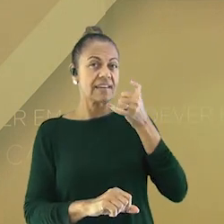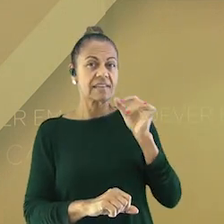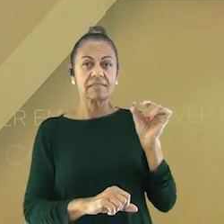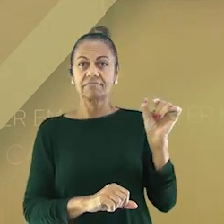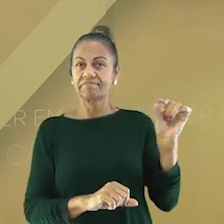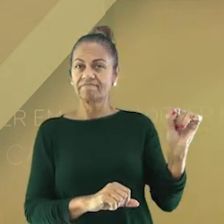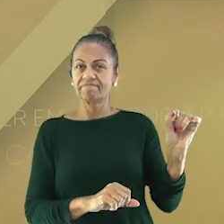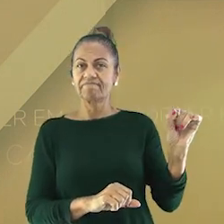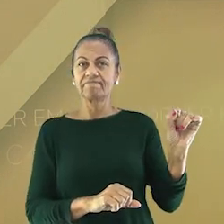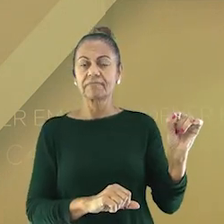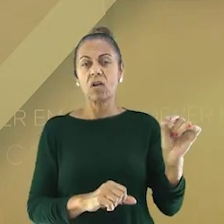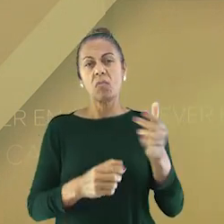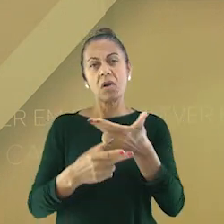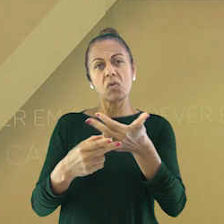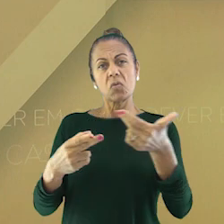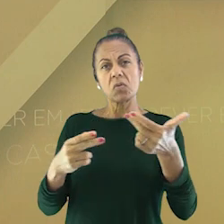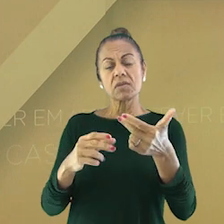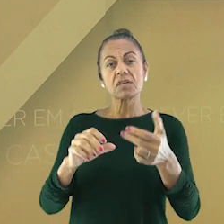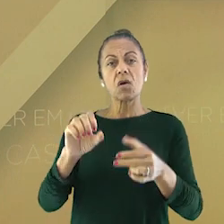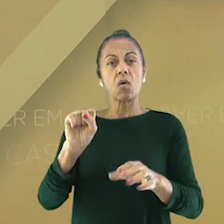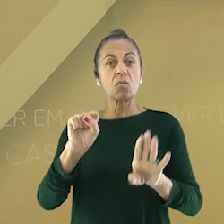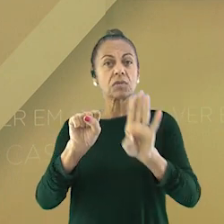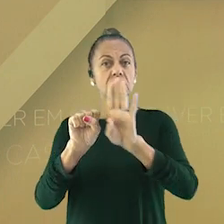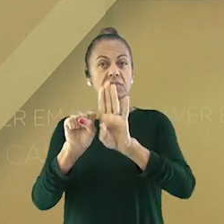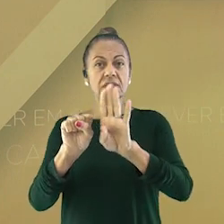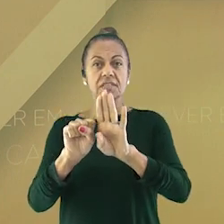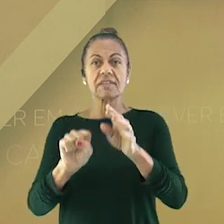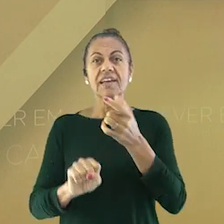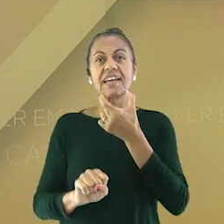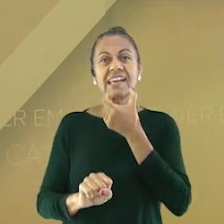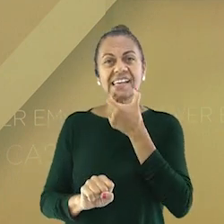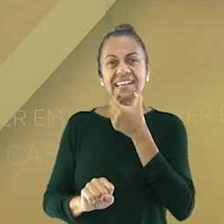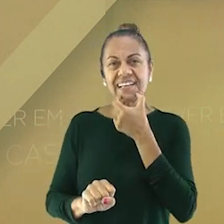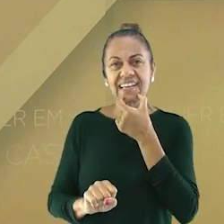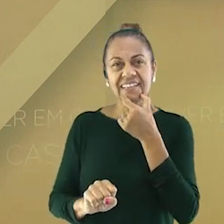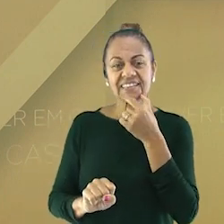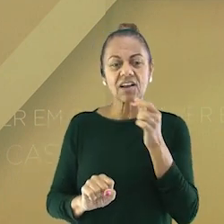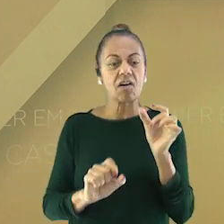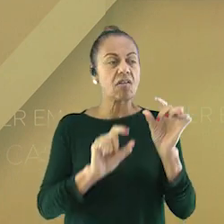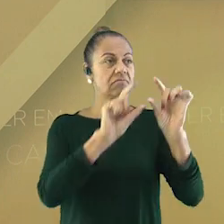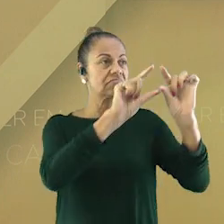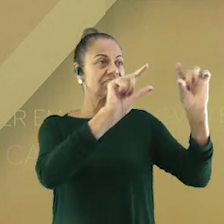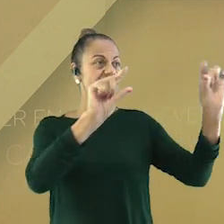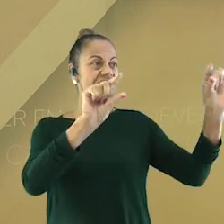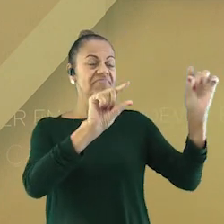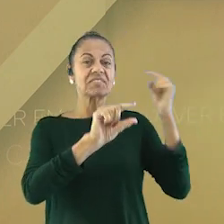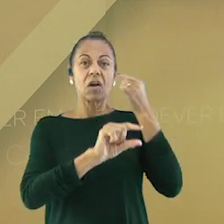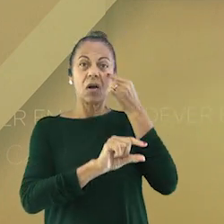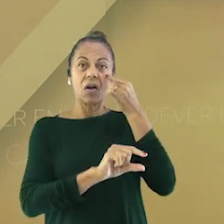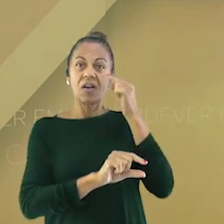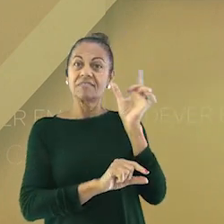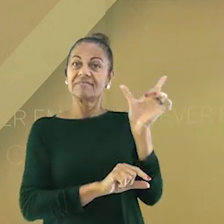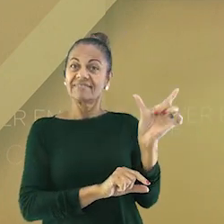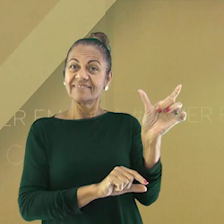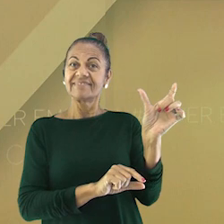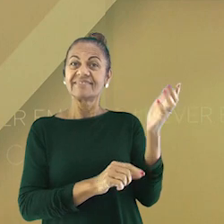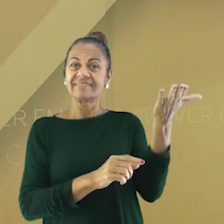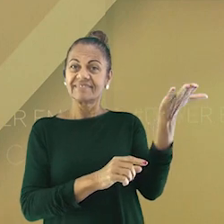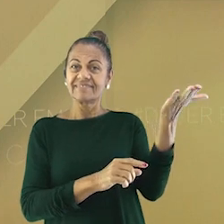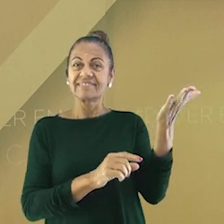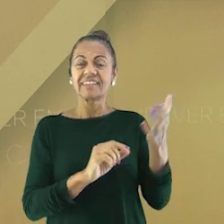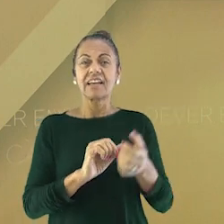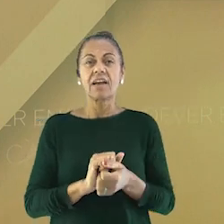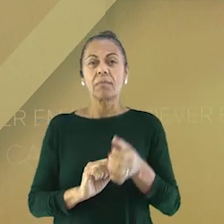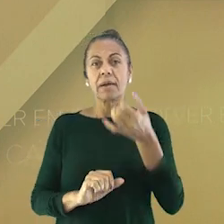caneta. É uma coisa ou substantivo. Em inglês, noun. Se digo, it's a black